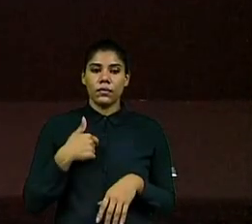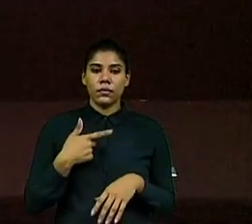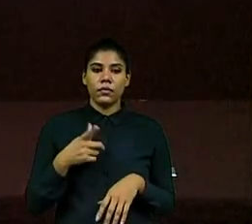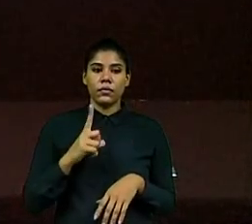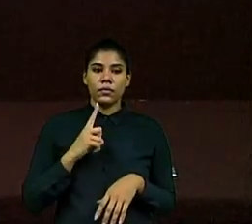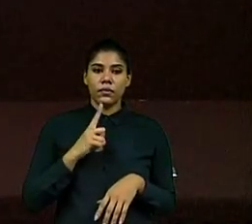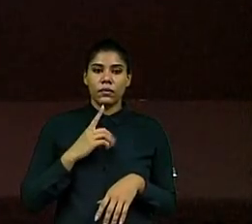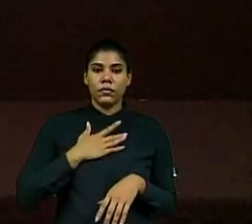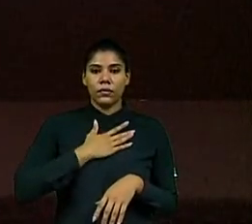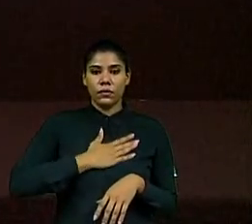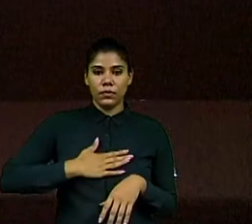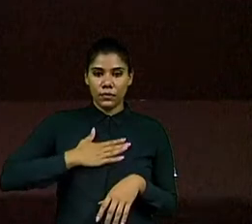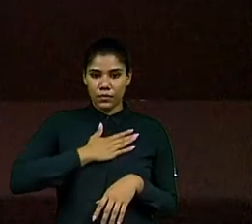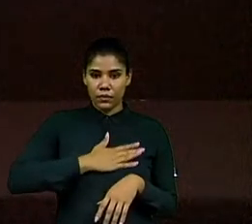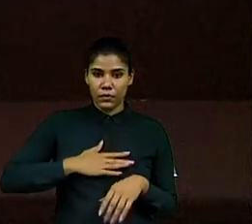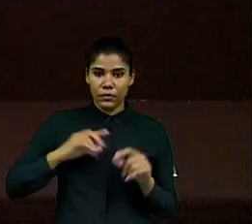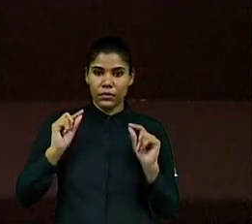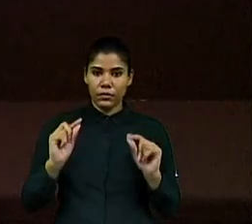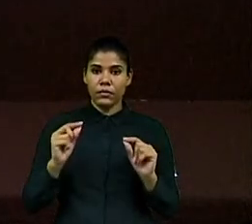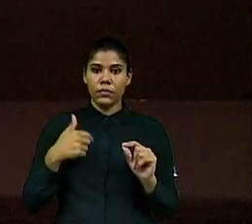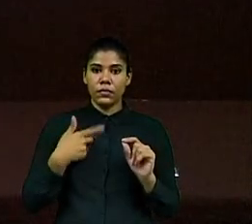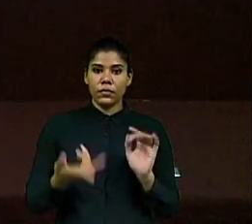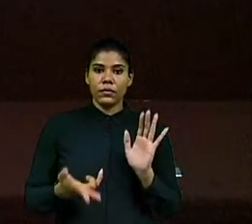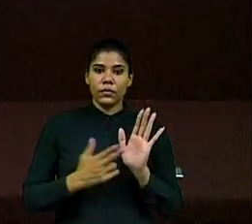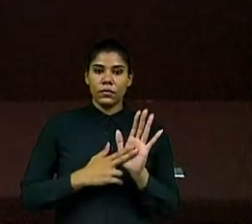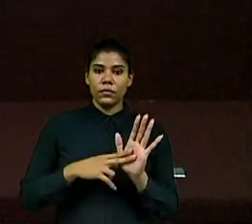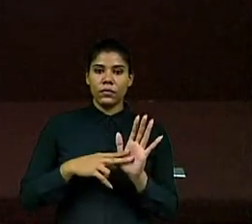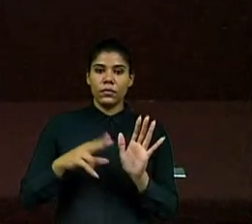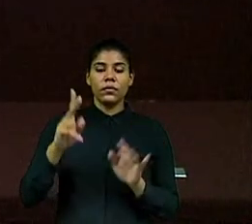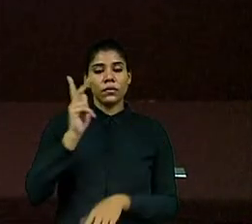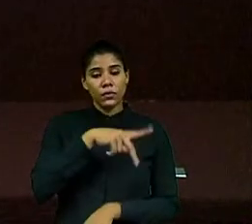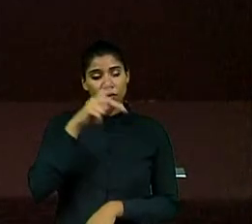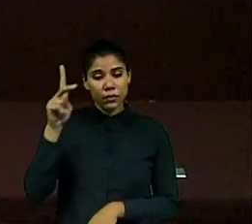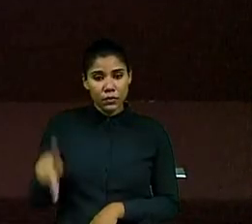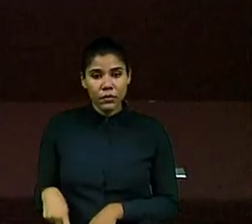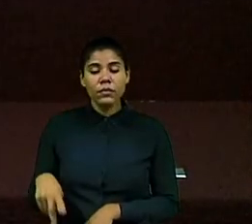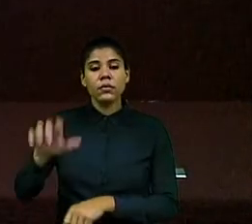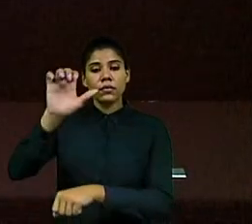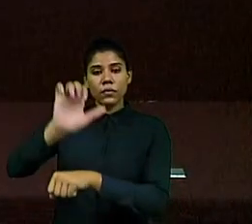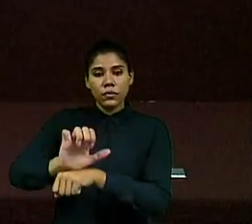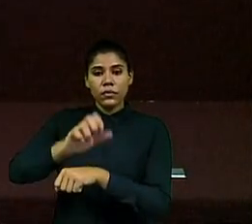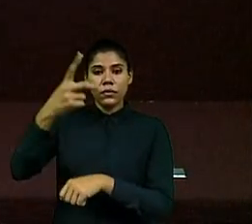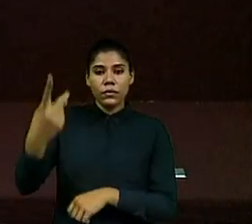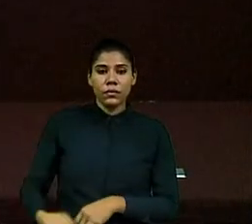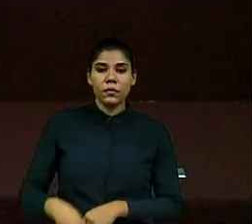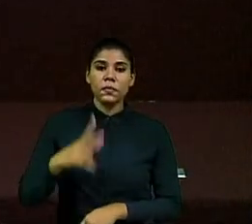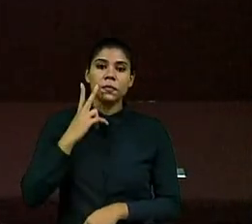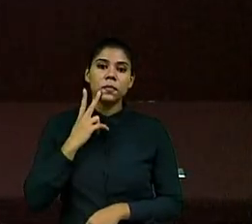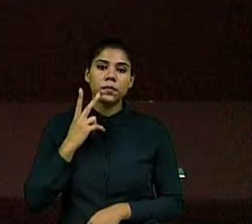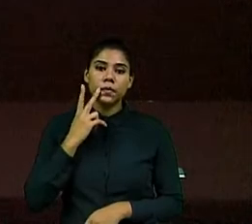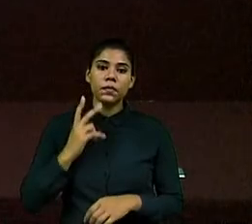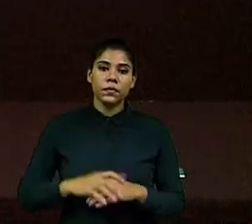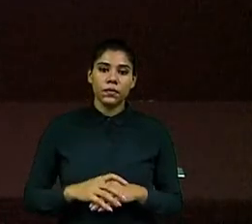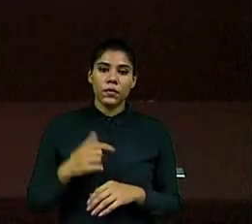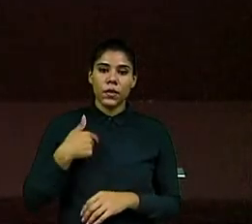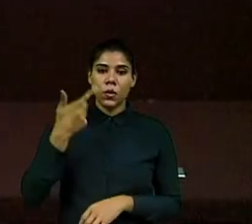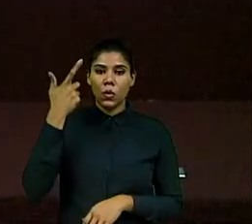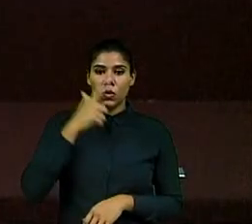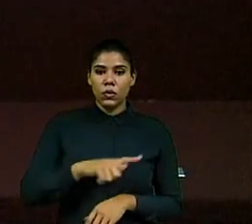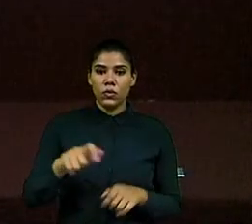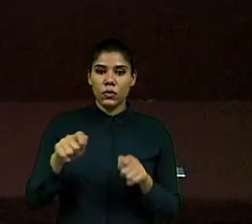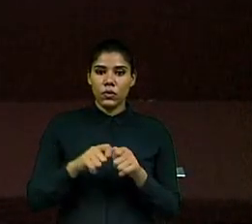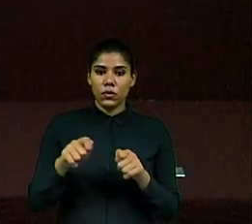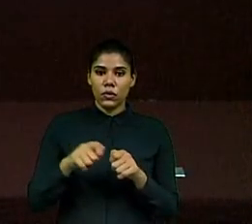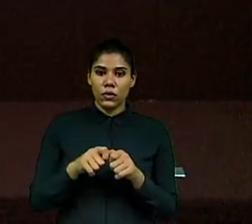de ser apenas professor da rede pública estadual do estado do Ceará consigo fazer isso me